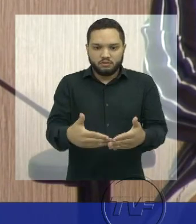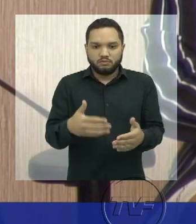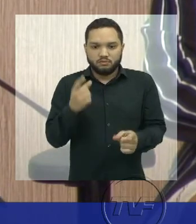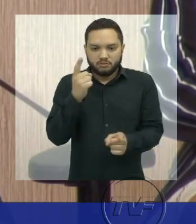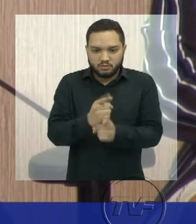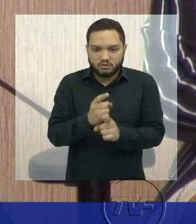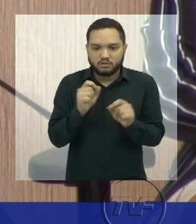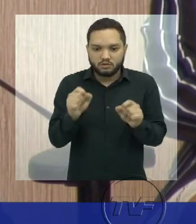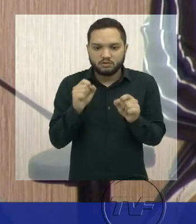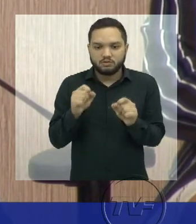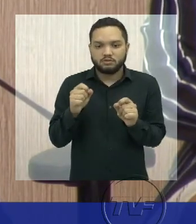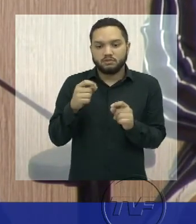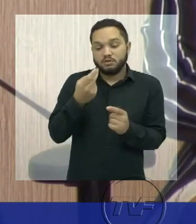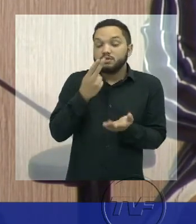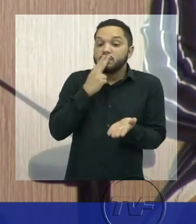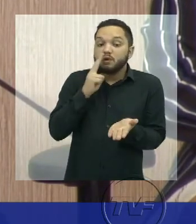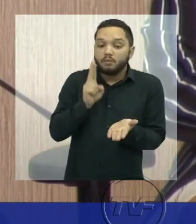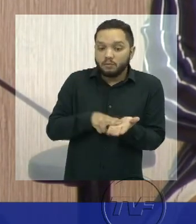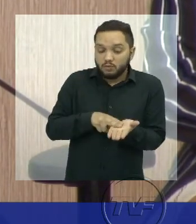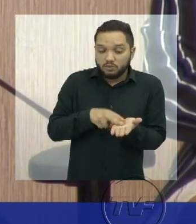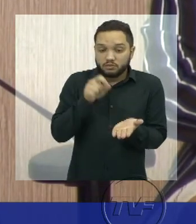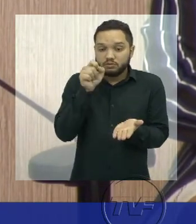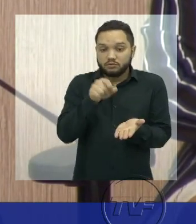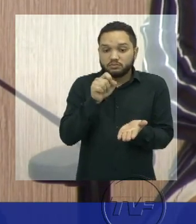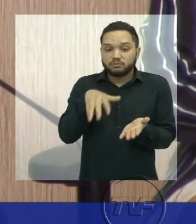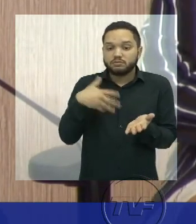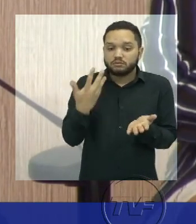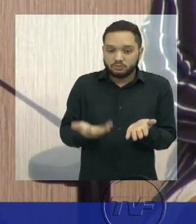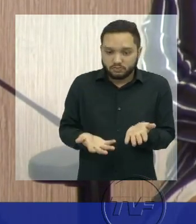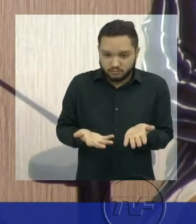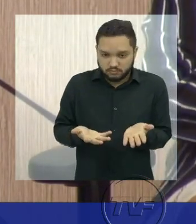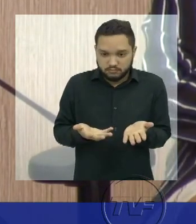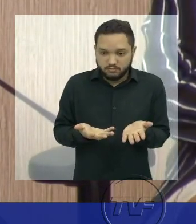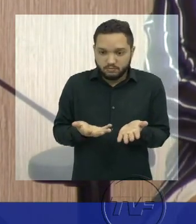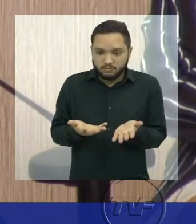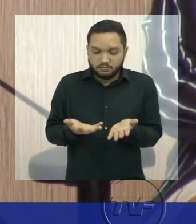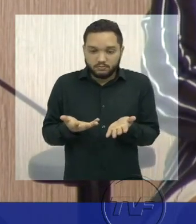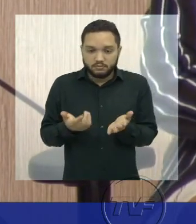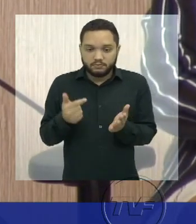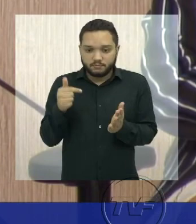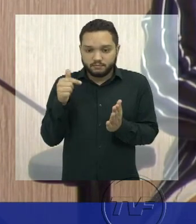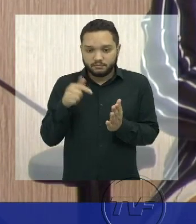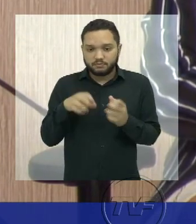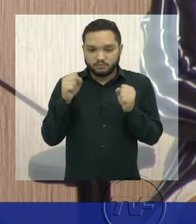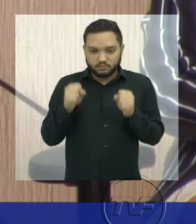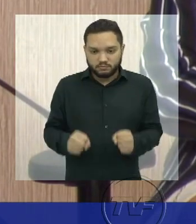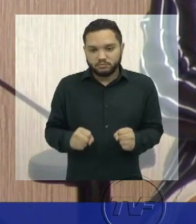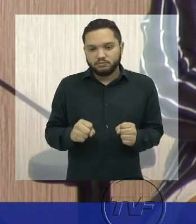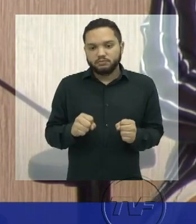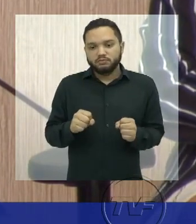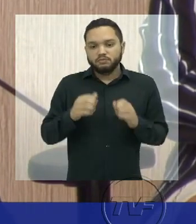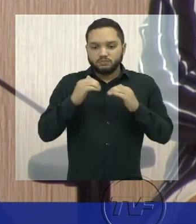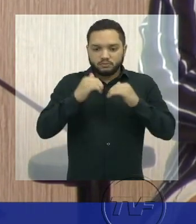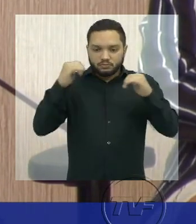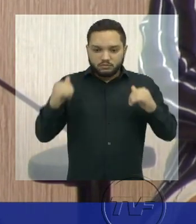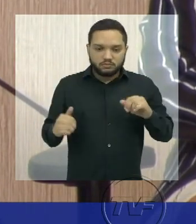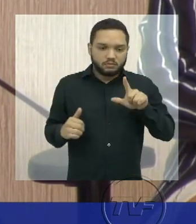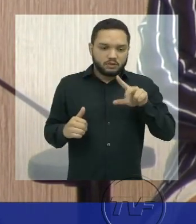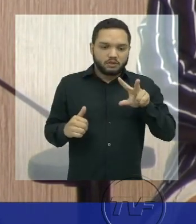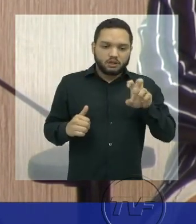encontrar numa infração, naquela infração, quais são aquelas que possam ser distinguidas entre